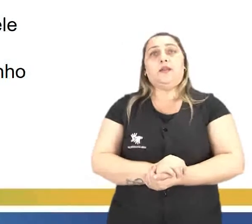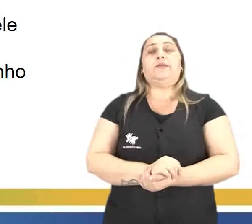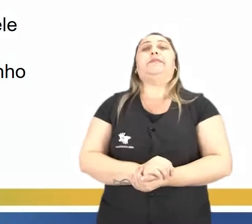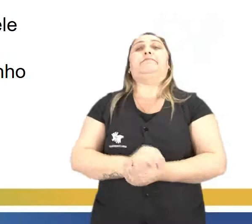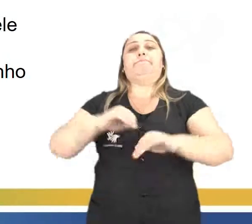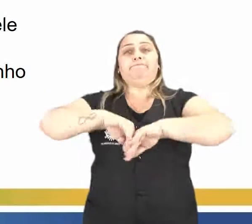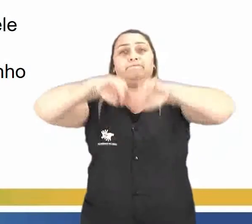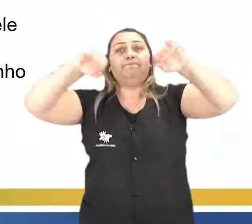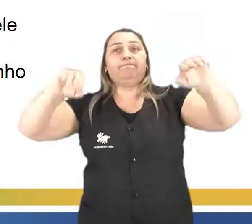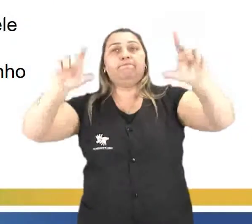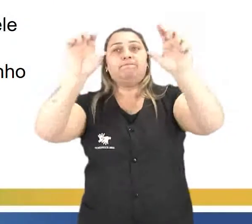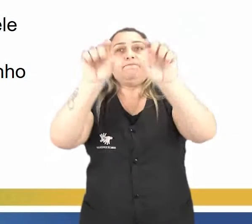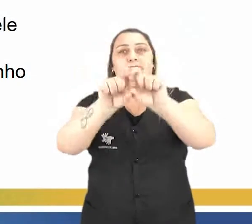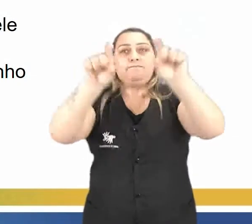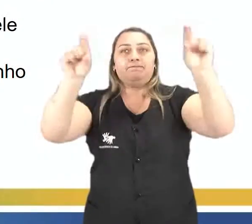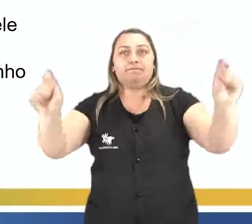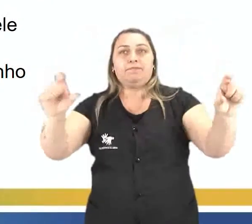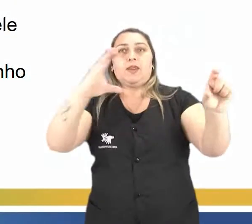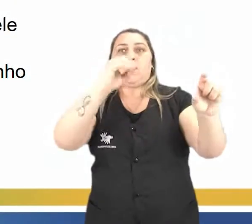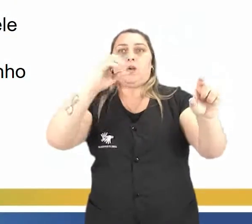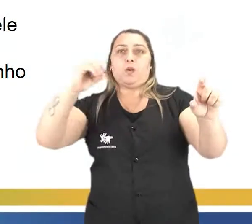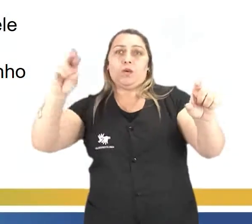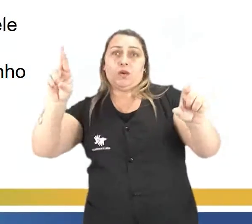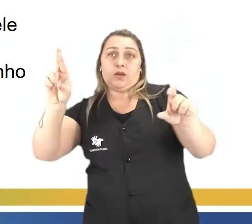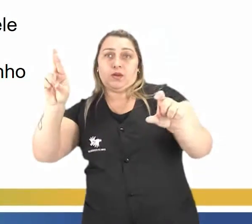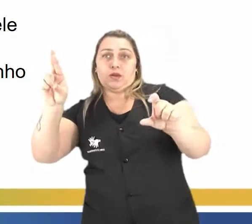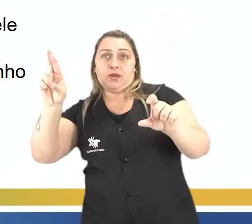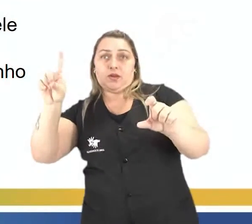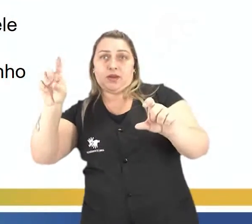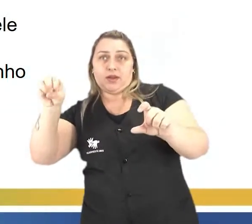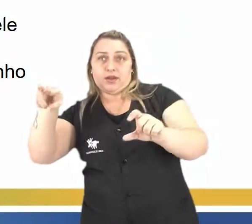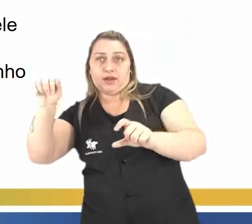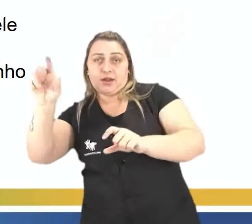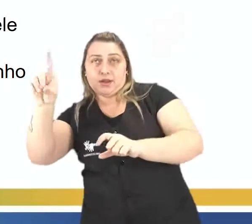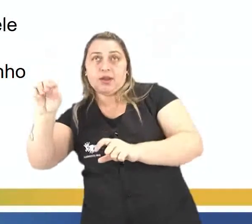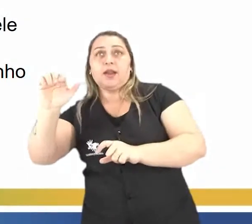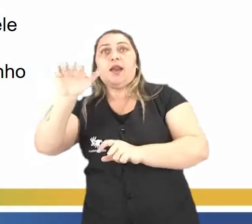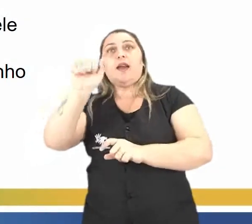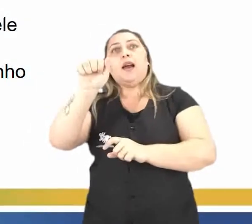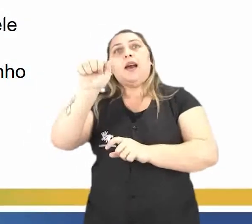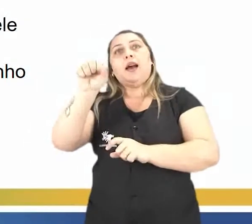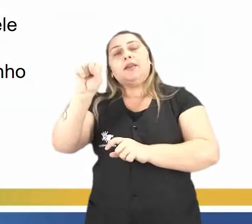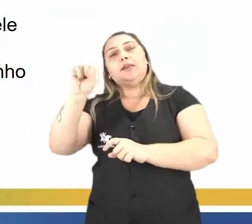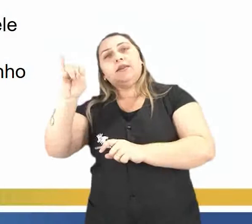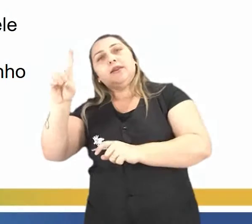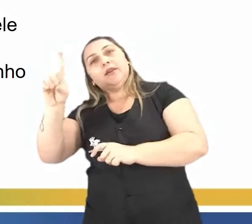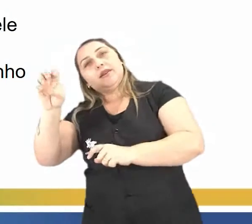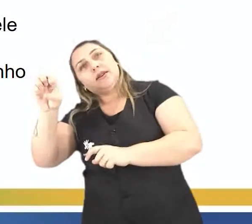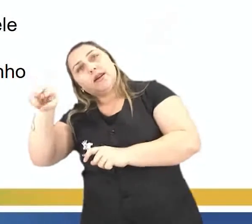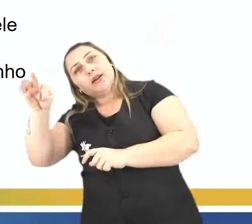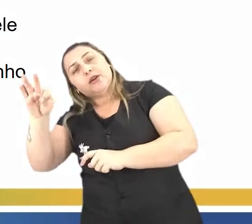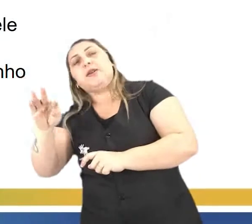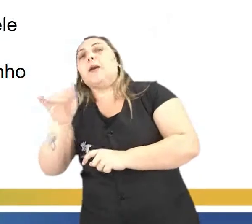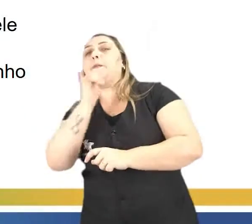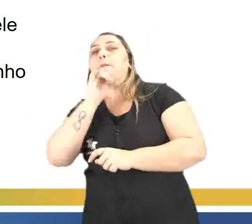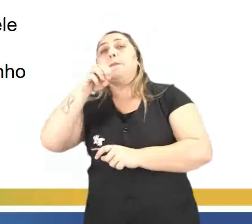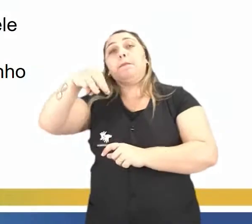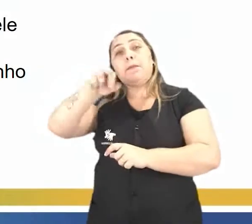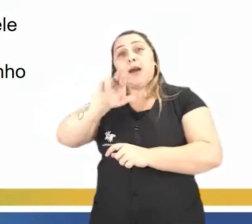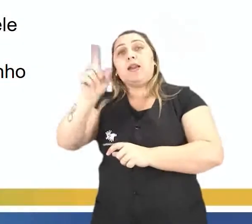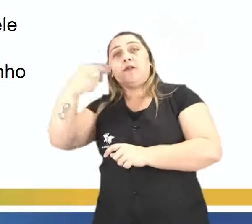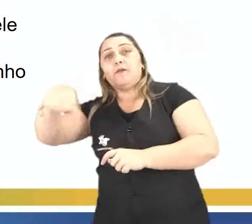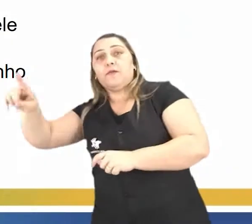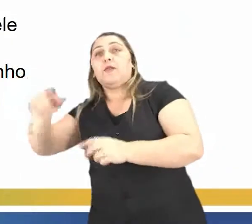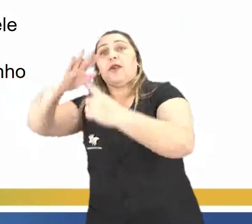Para separar as orações coordenadas assindéticas, Maria foi à feira, vírgula, José foi ao mercado,